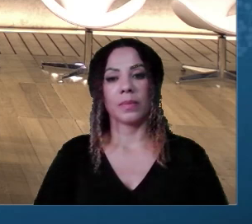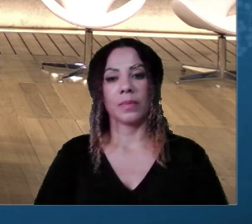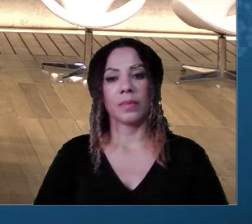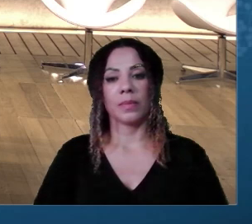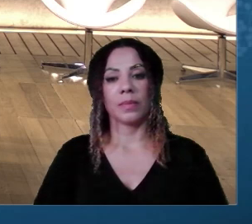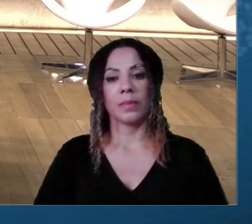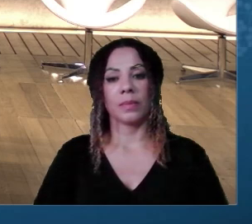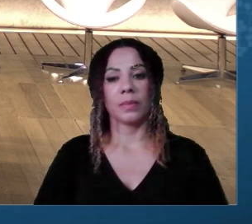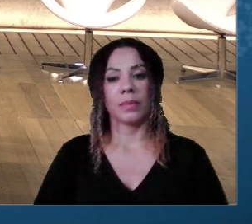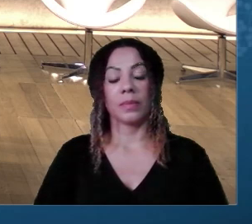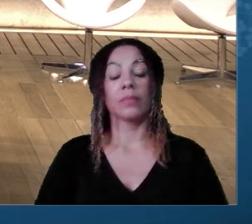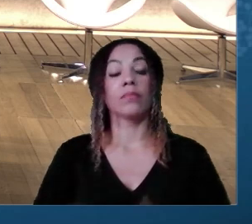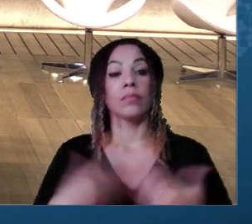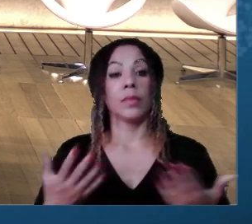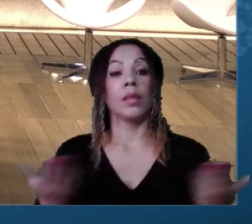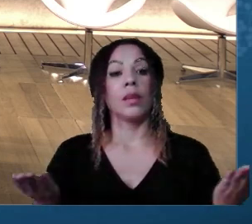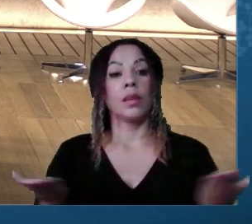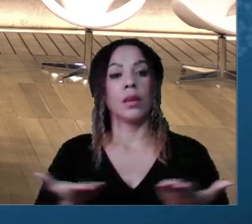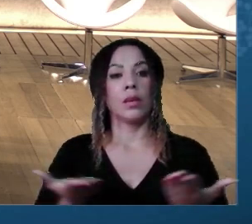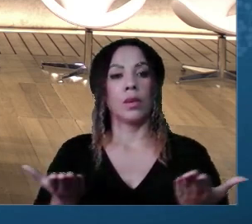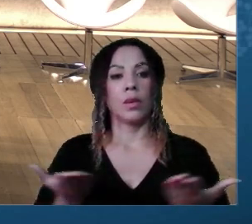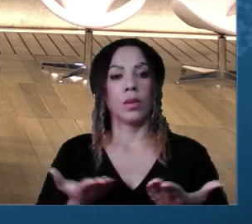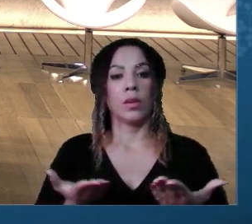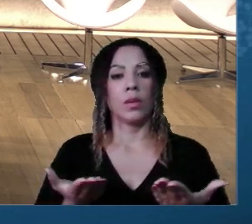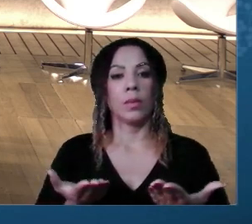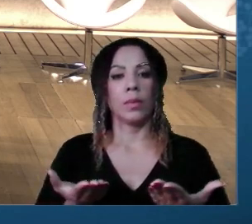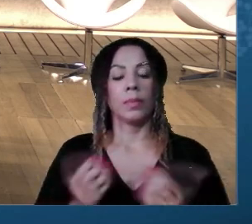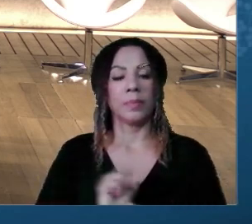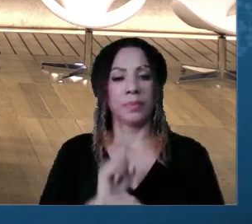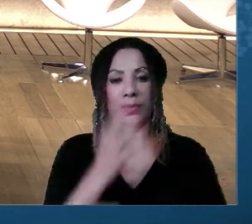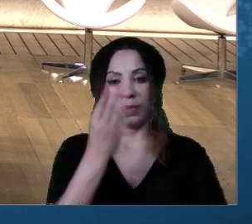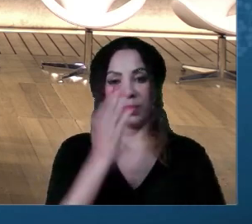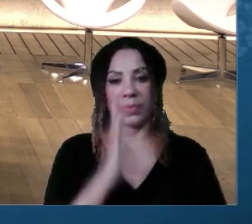E agora, depois da foto.